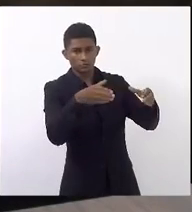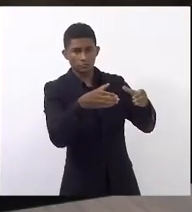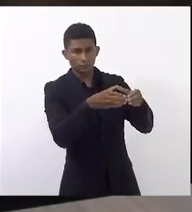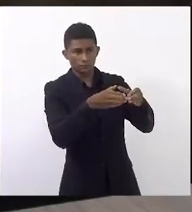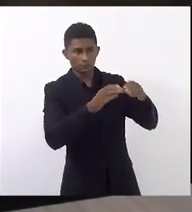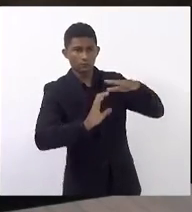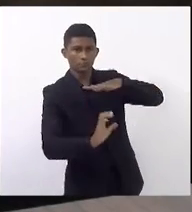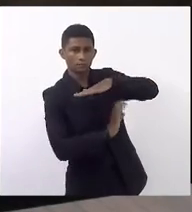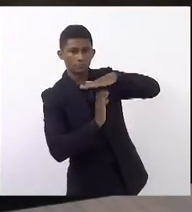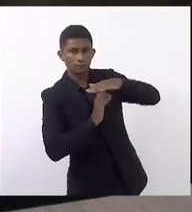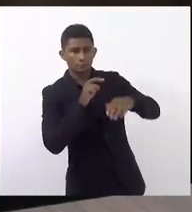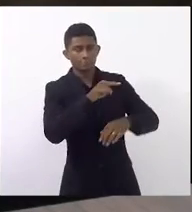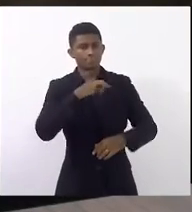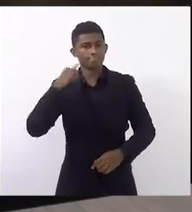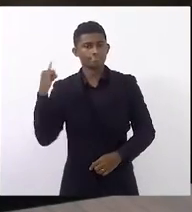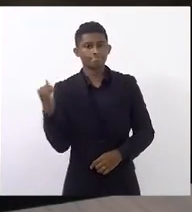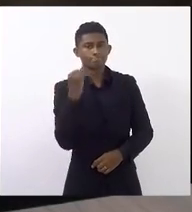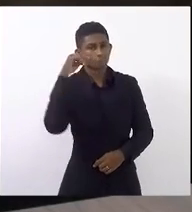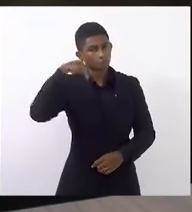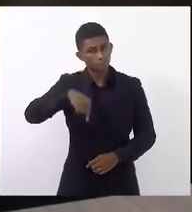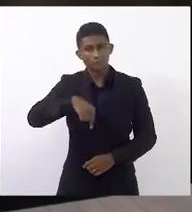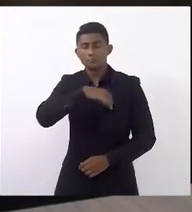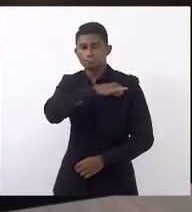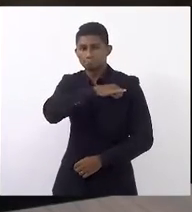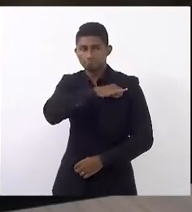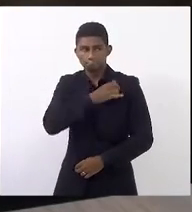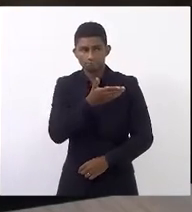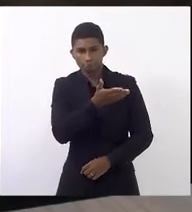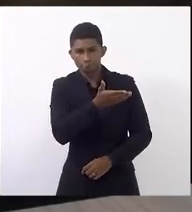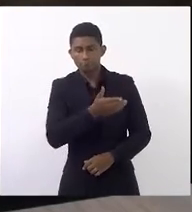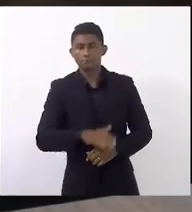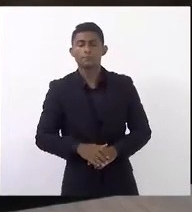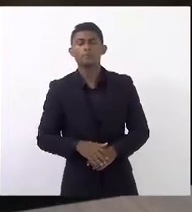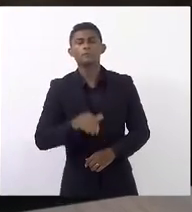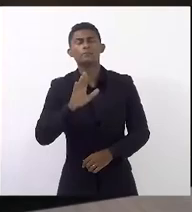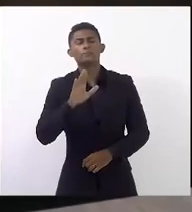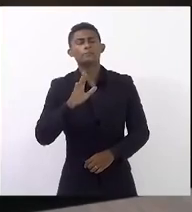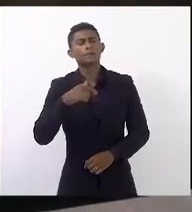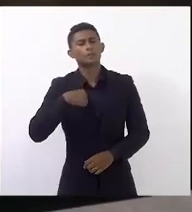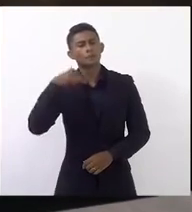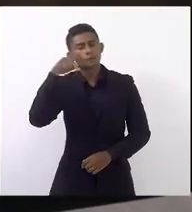uma missão importante no estado do Rio de Janeiro. Agora, eu faço aqui,